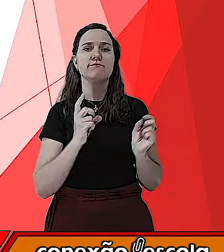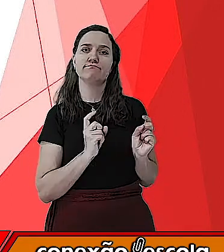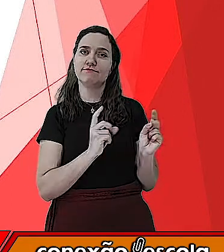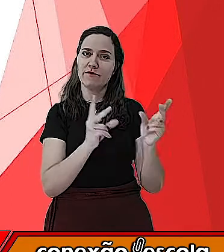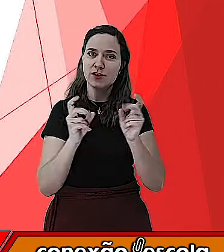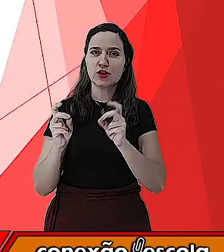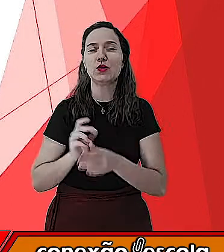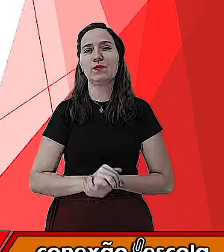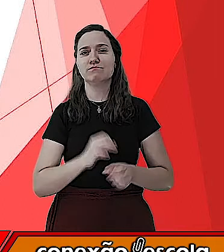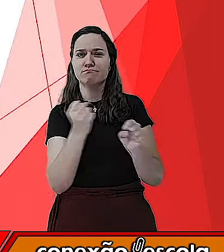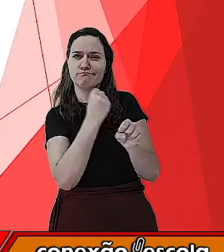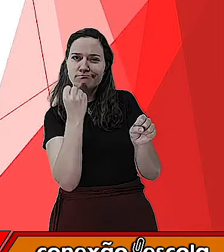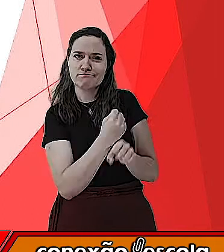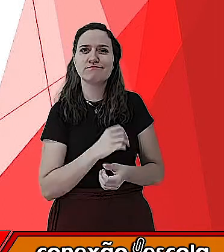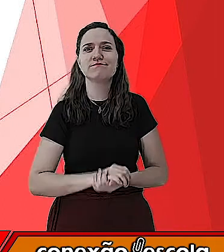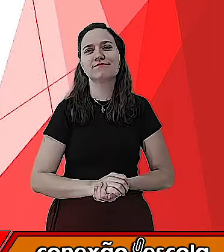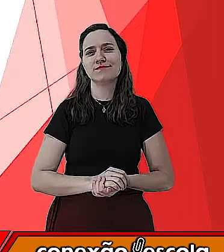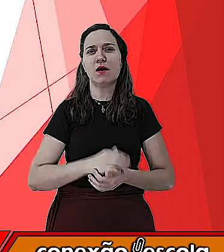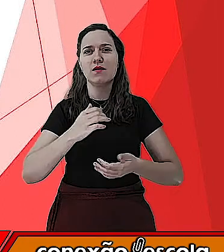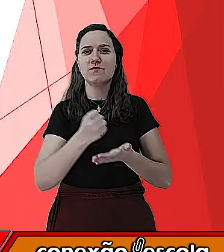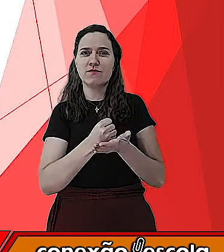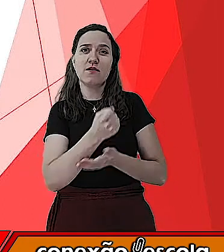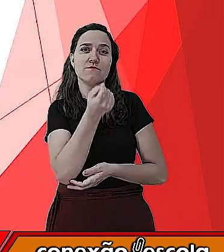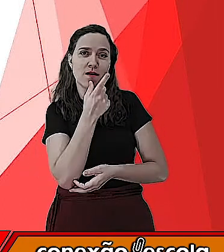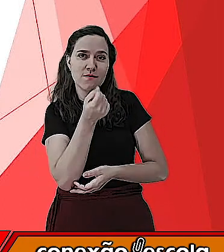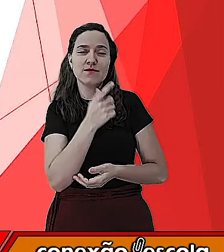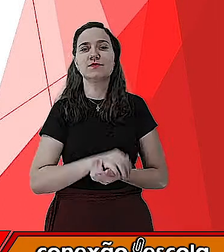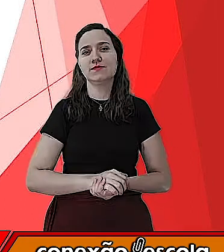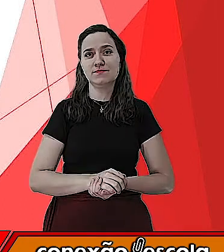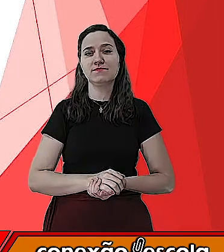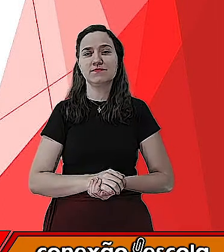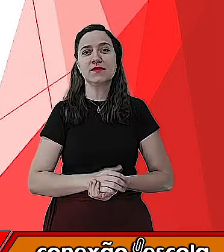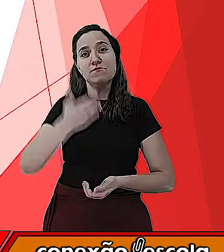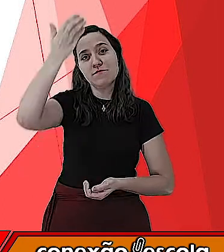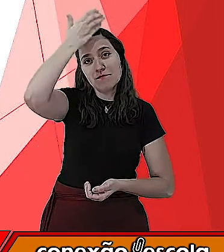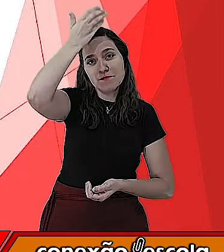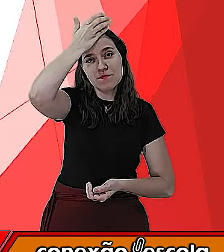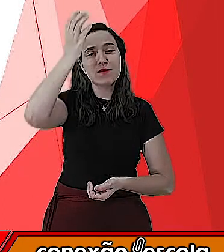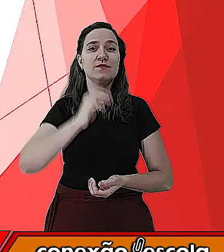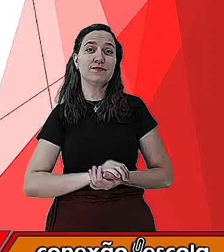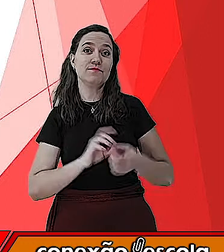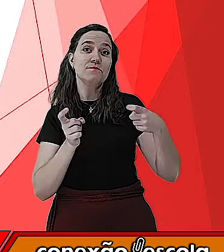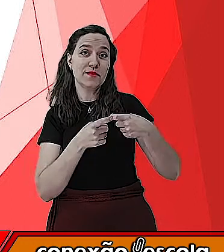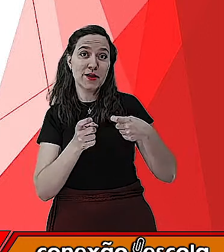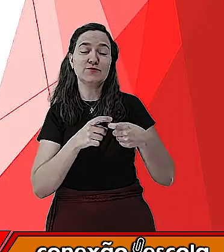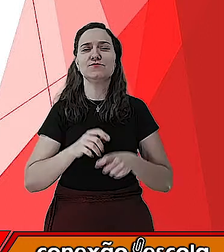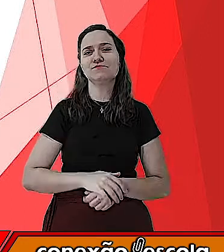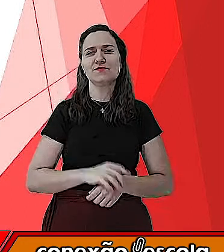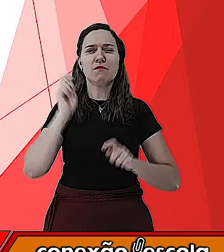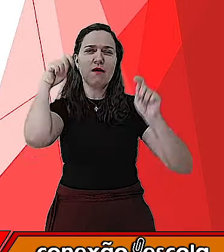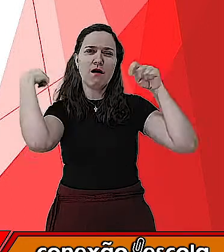vendedores, pedreiros, farmacêuticos, enfermeiros, médicos,